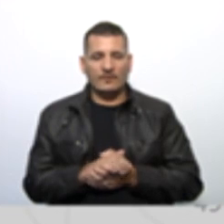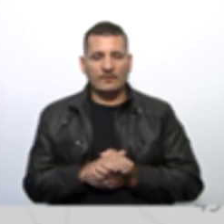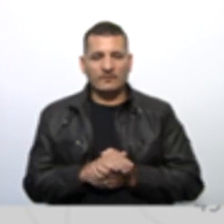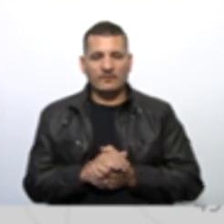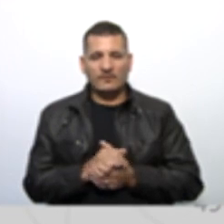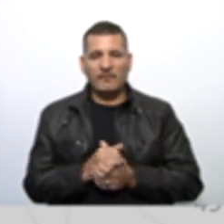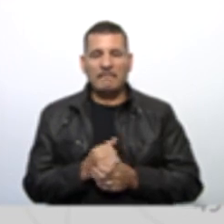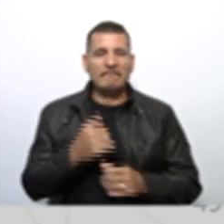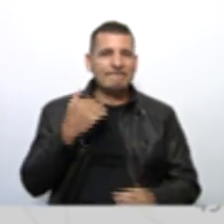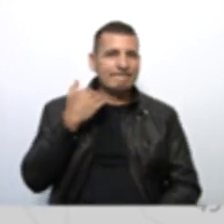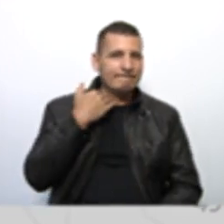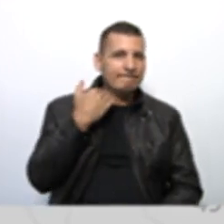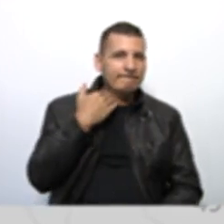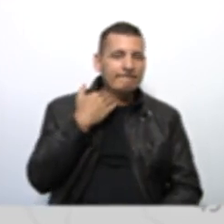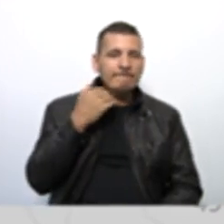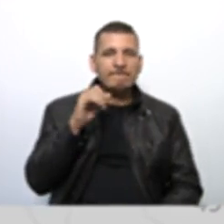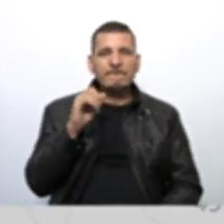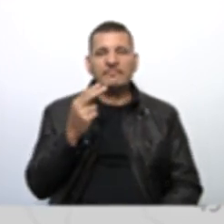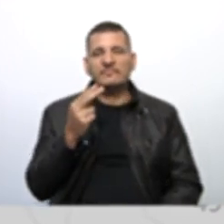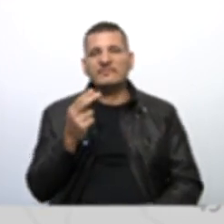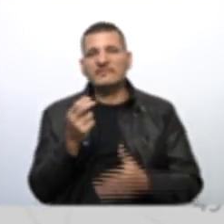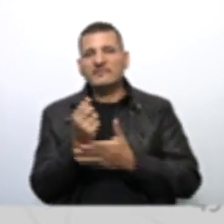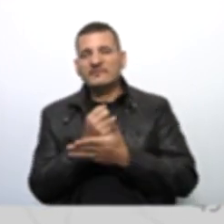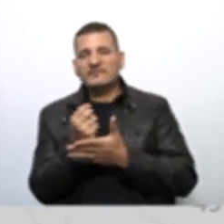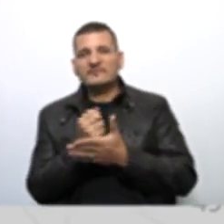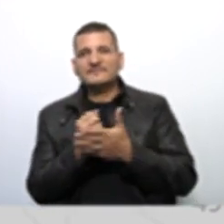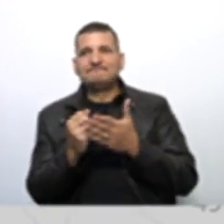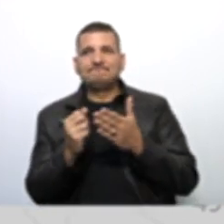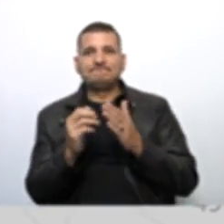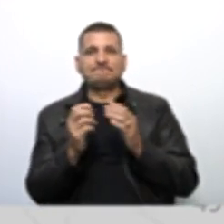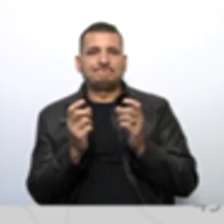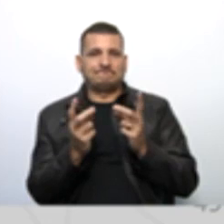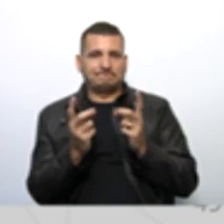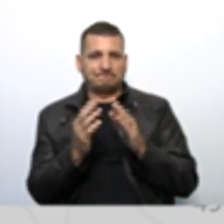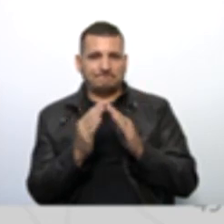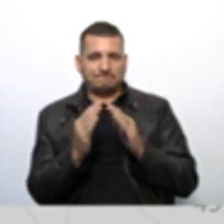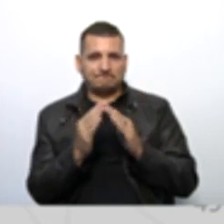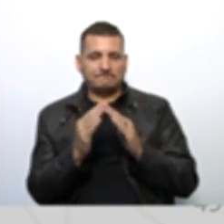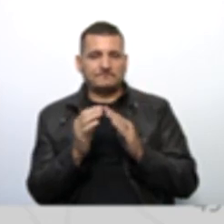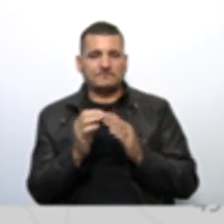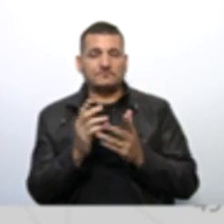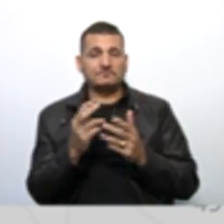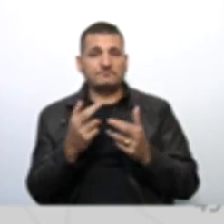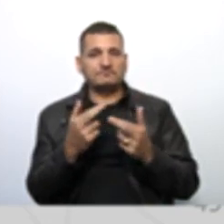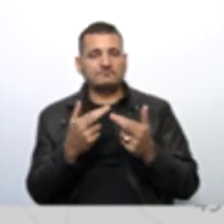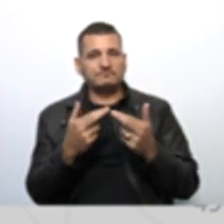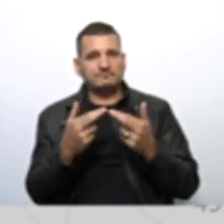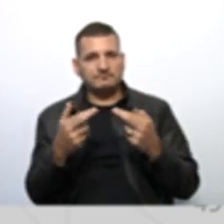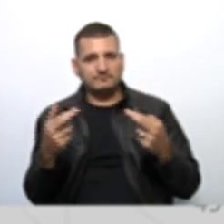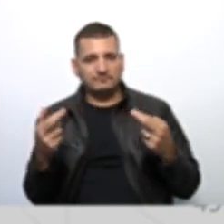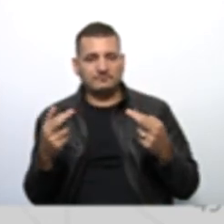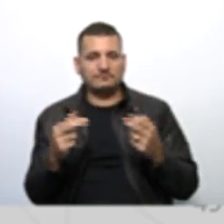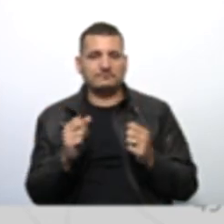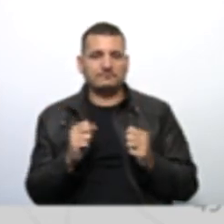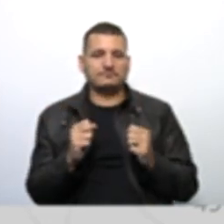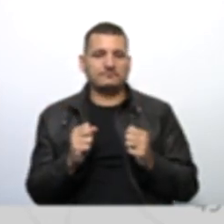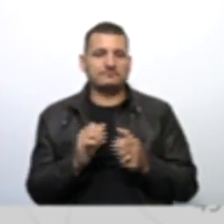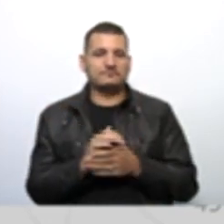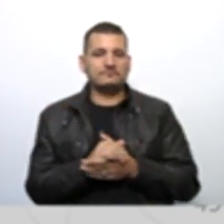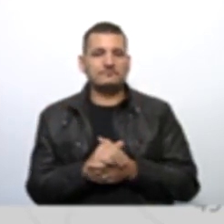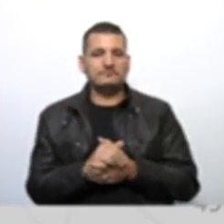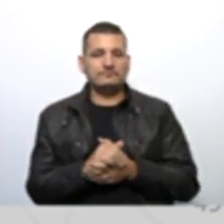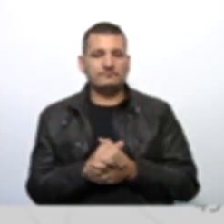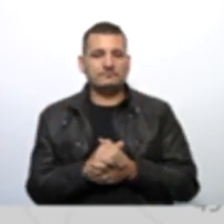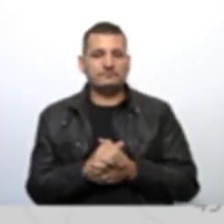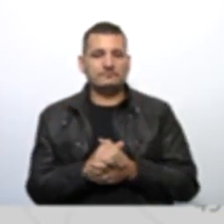de banco ou farmácia e de uma rede, pessoal. Se é rede, ou seja, eu posso estar ligando